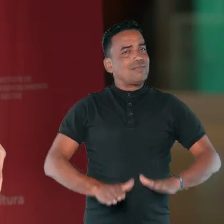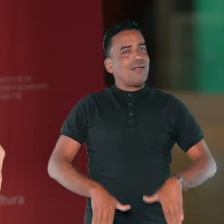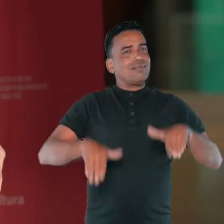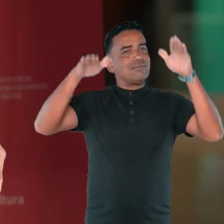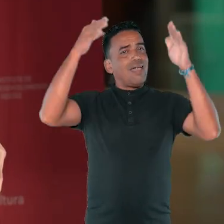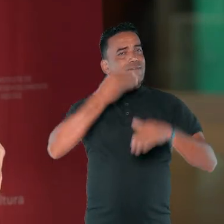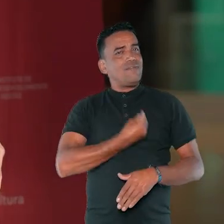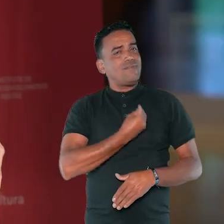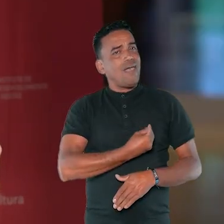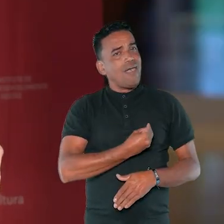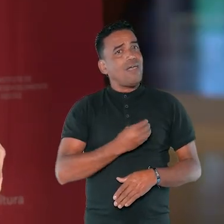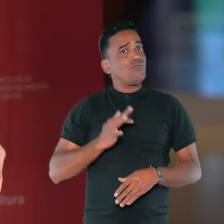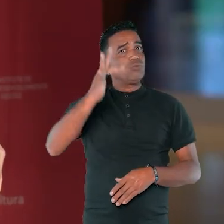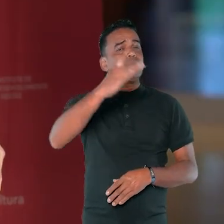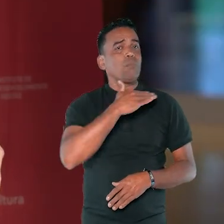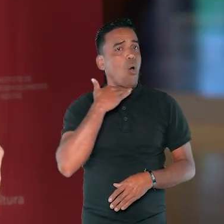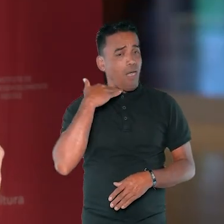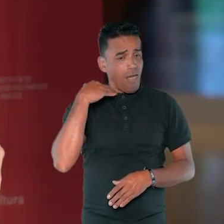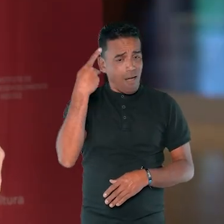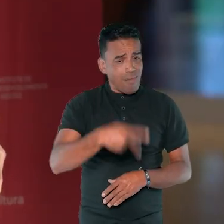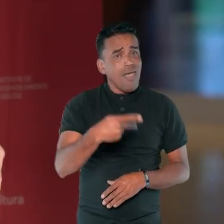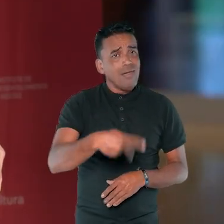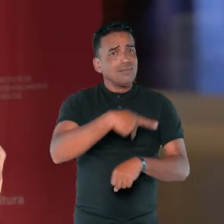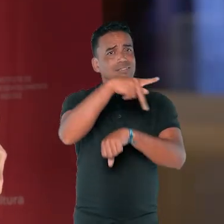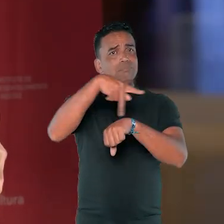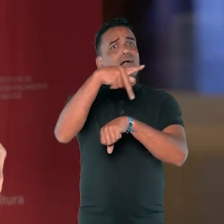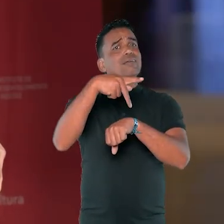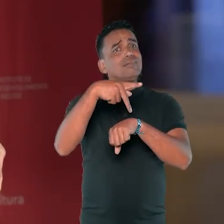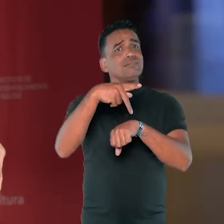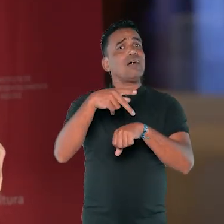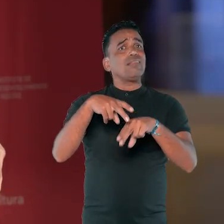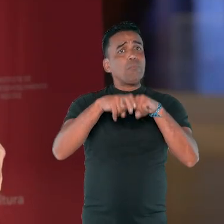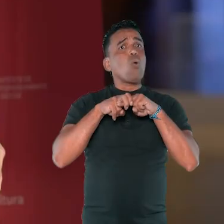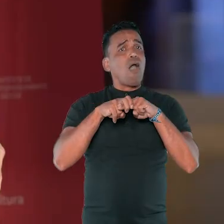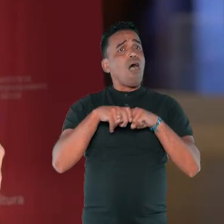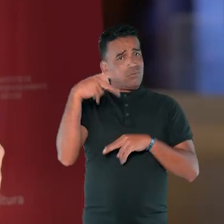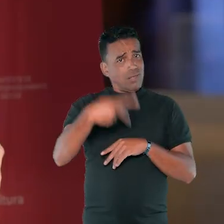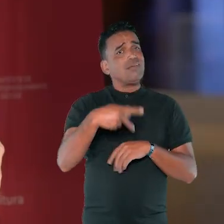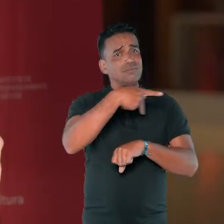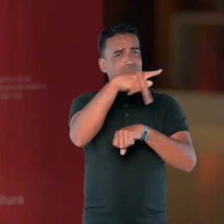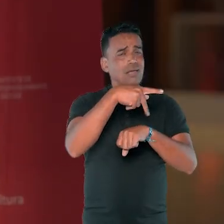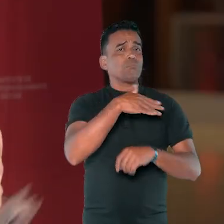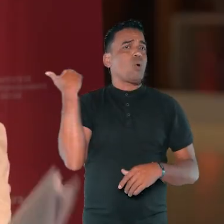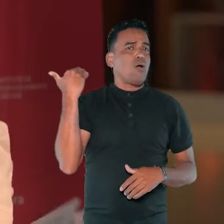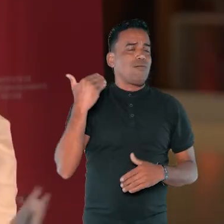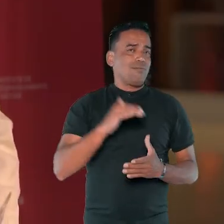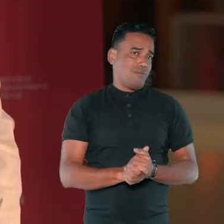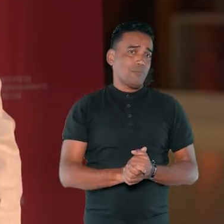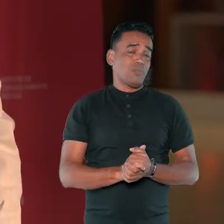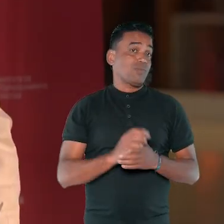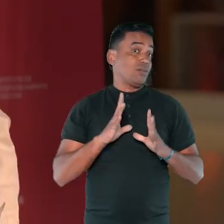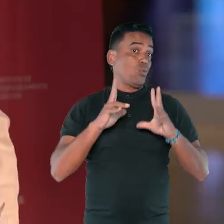e morrer nele um dia, morrer por ele até, né? É como diz o